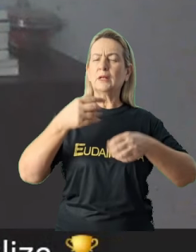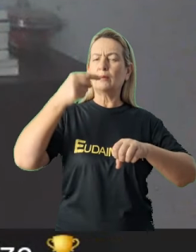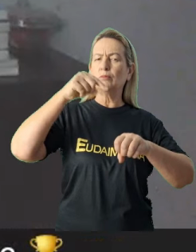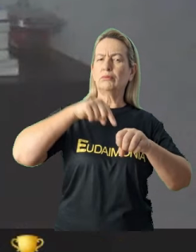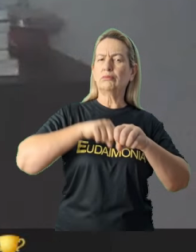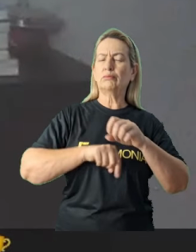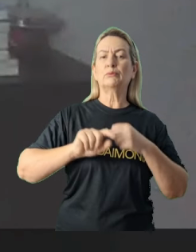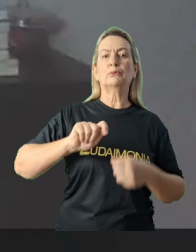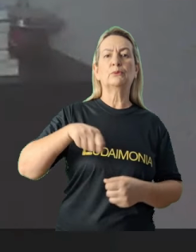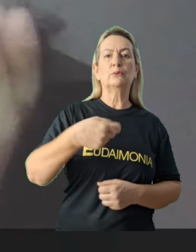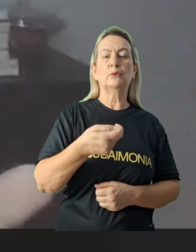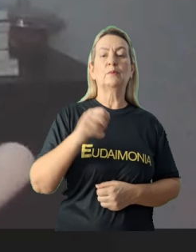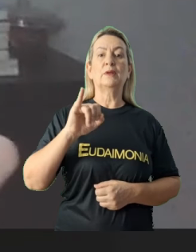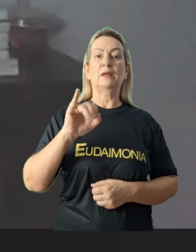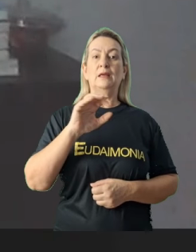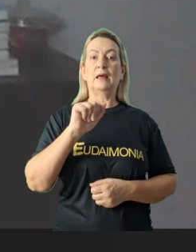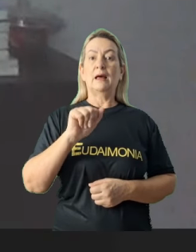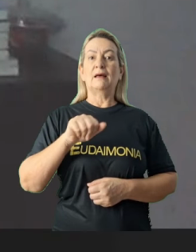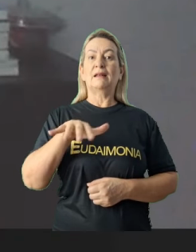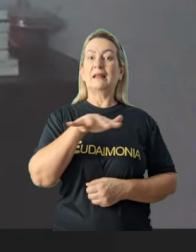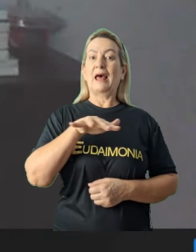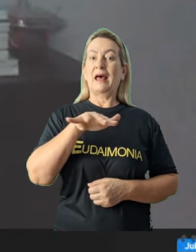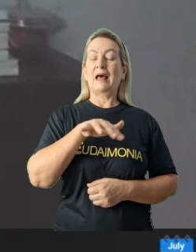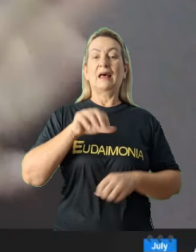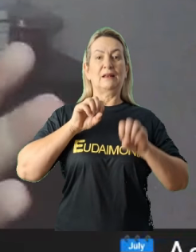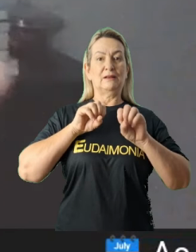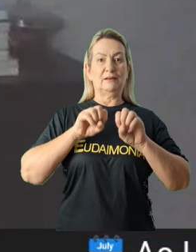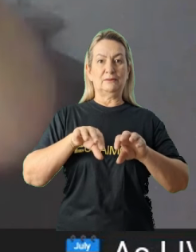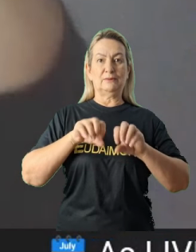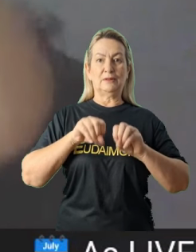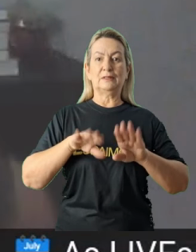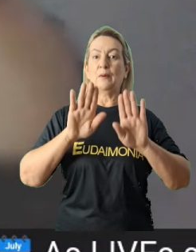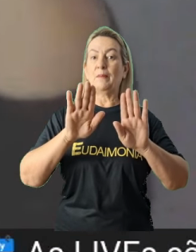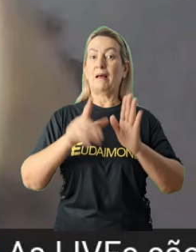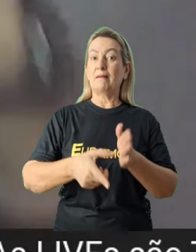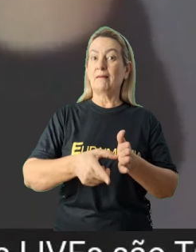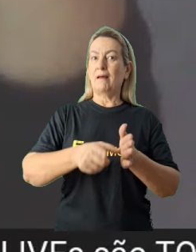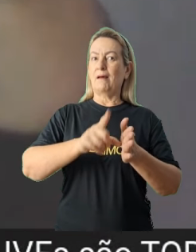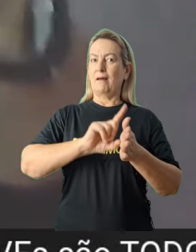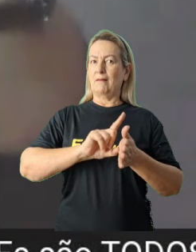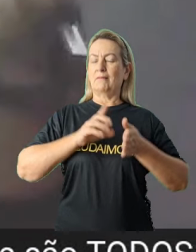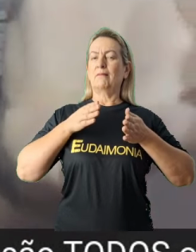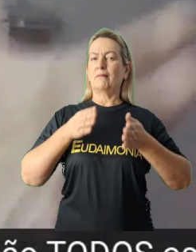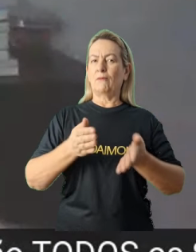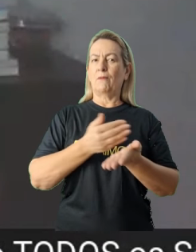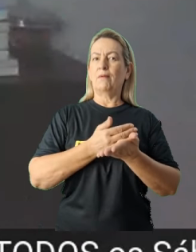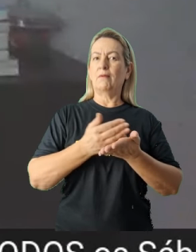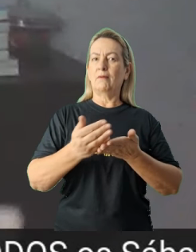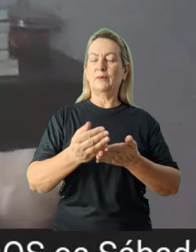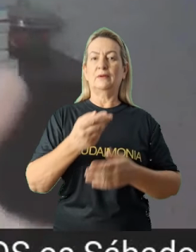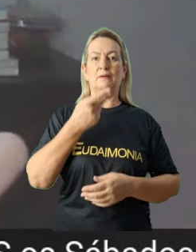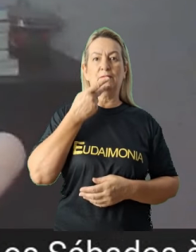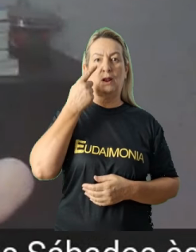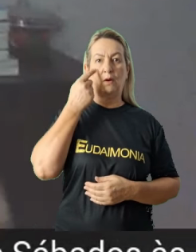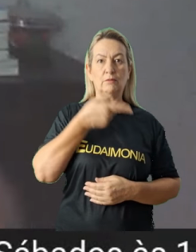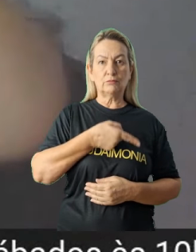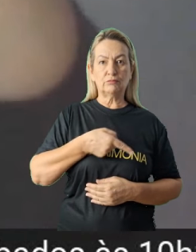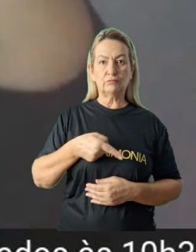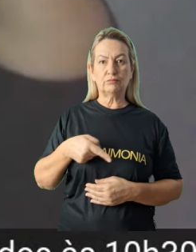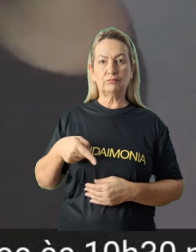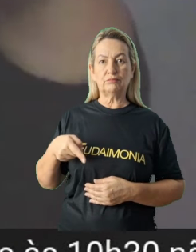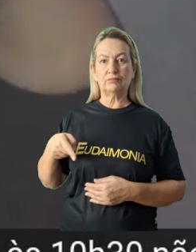tema, inteligência artificial na educação, tá certo? Bom, mas antes de mais nada, eu quero dizer para vocês o seguinte: